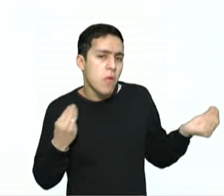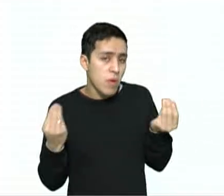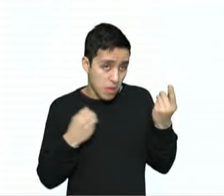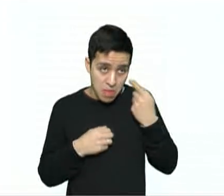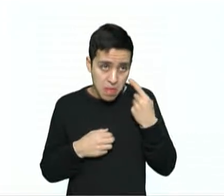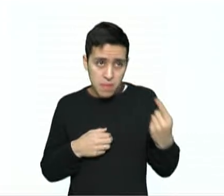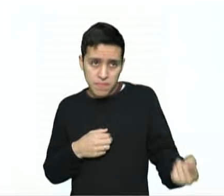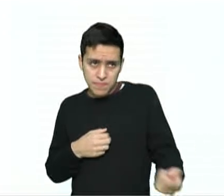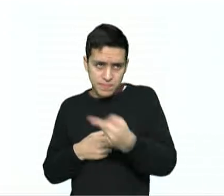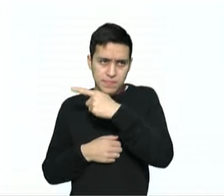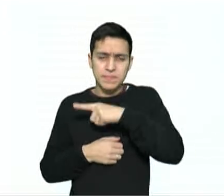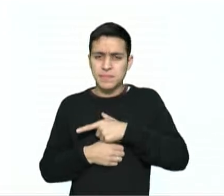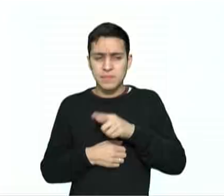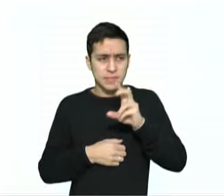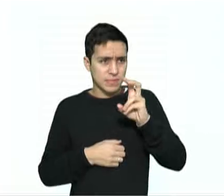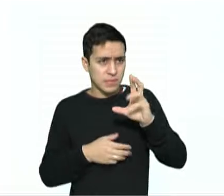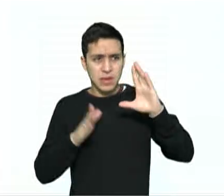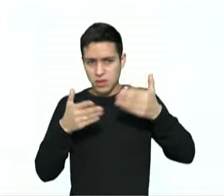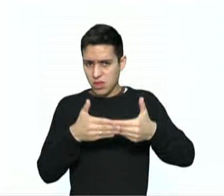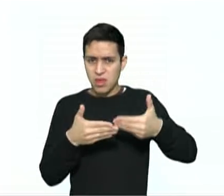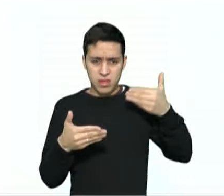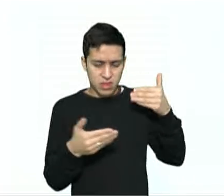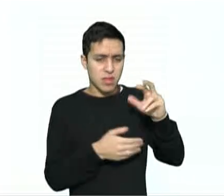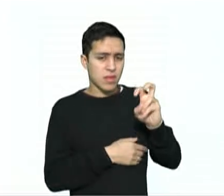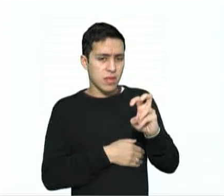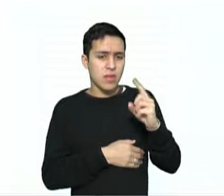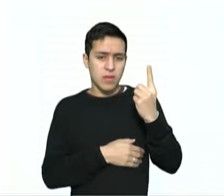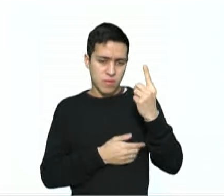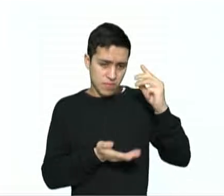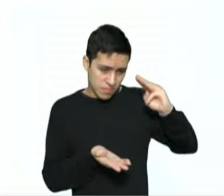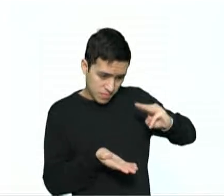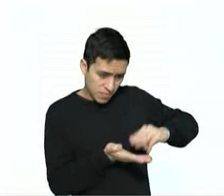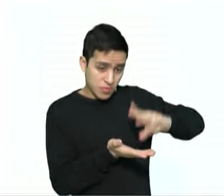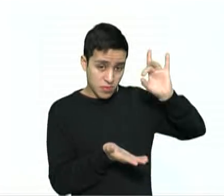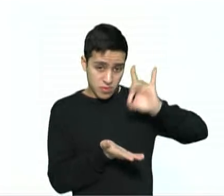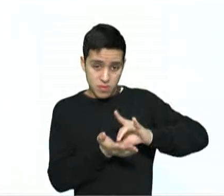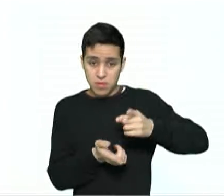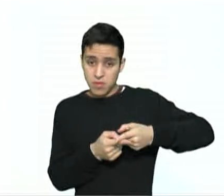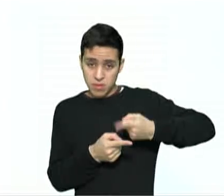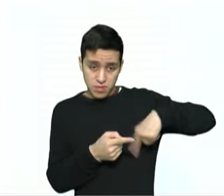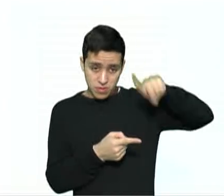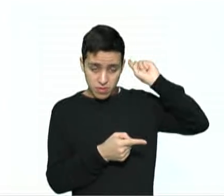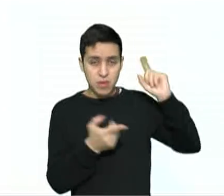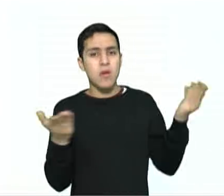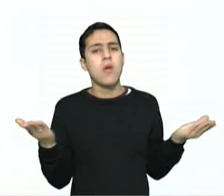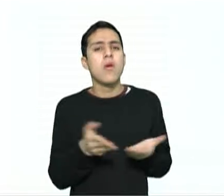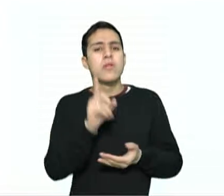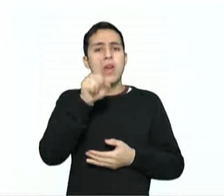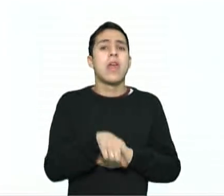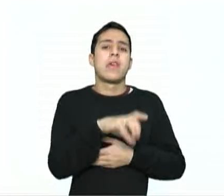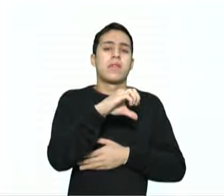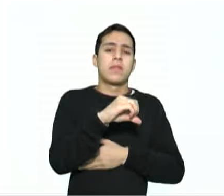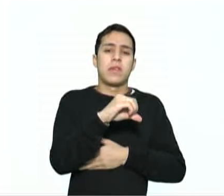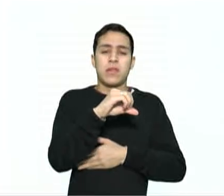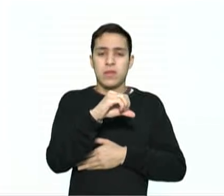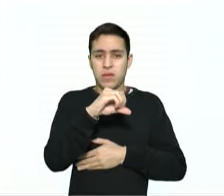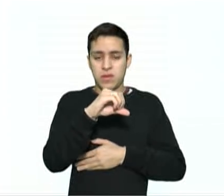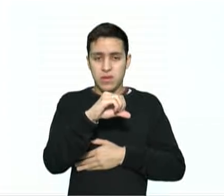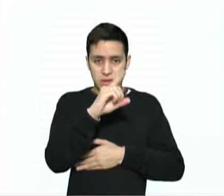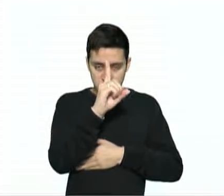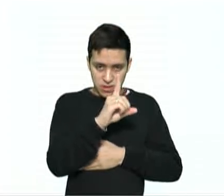com esses 51, ela já foi com 51 membros originalmente, hoje ela tem 193,